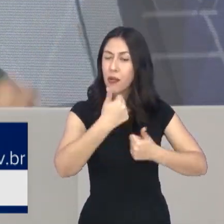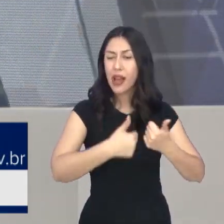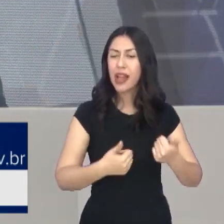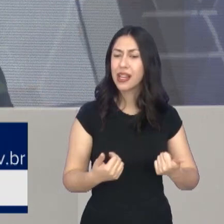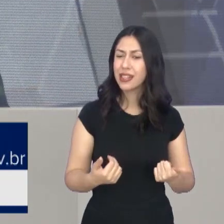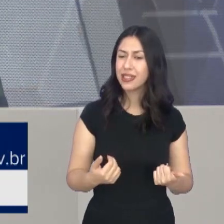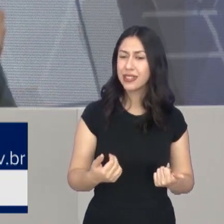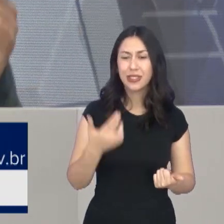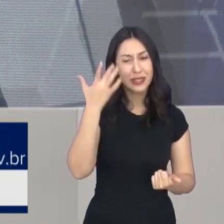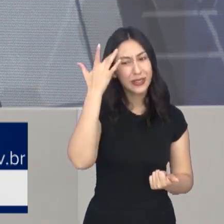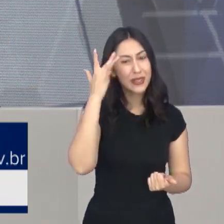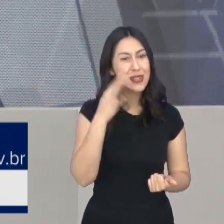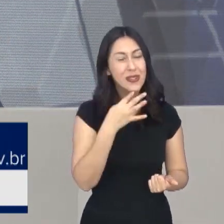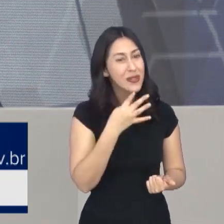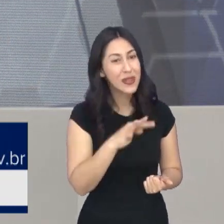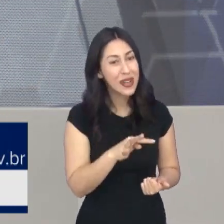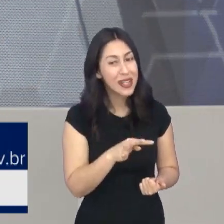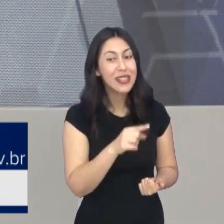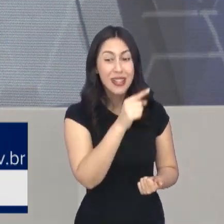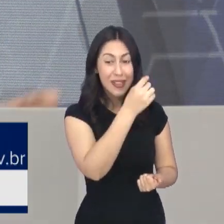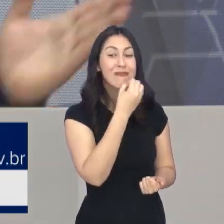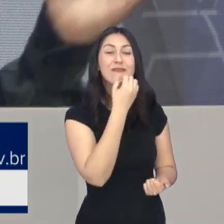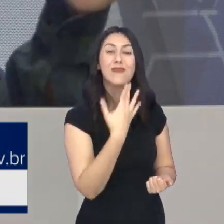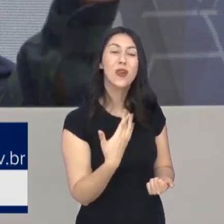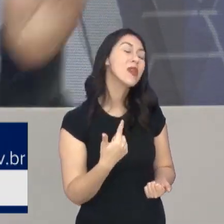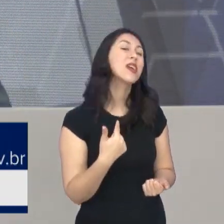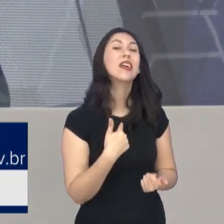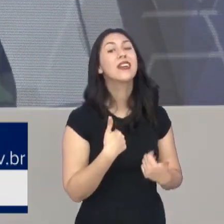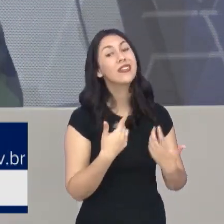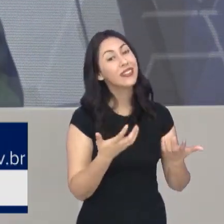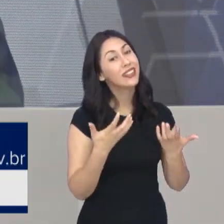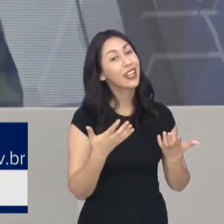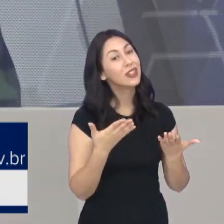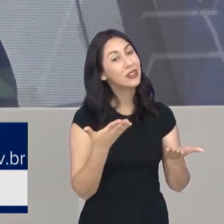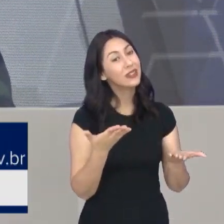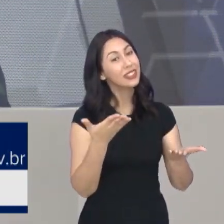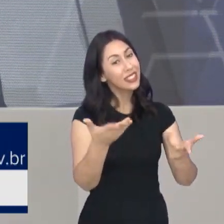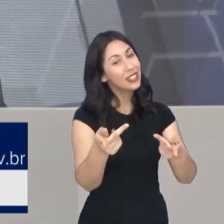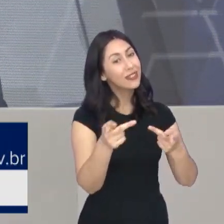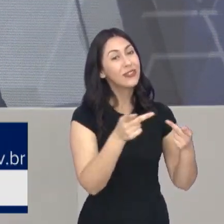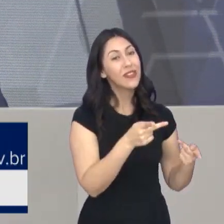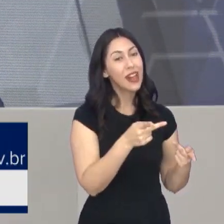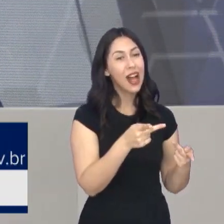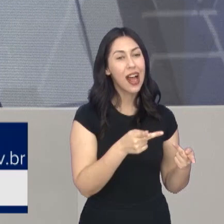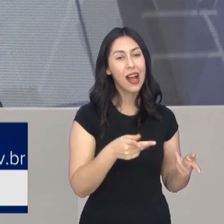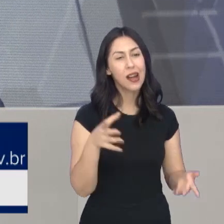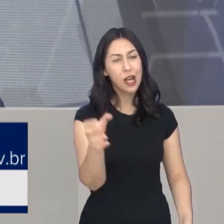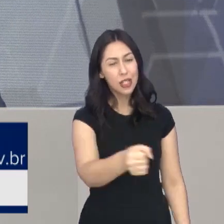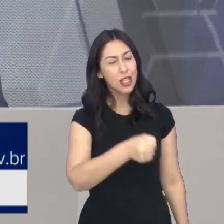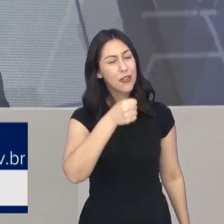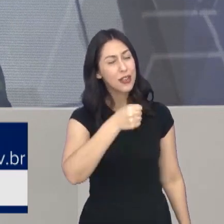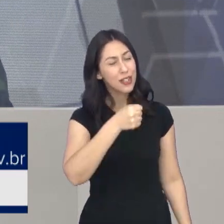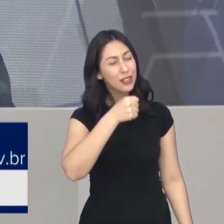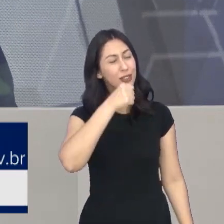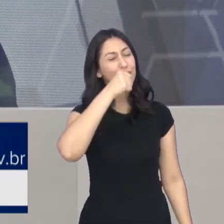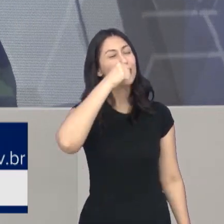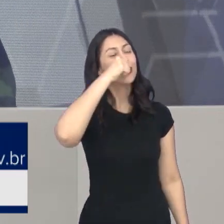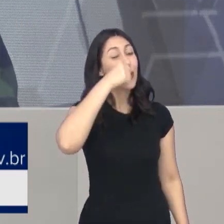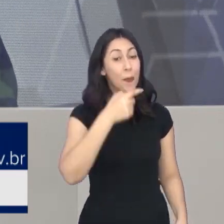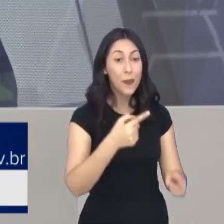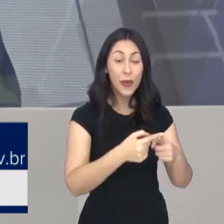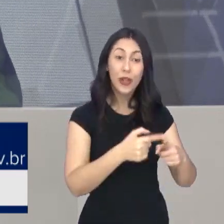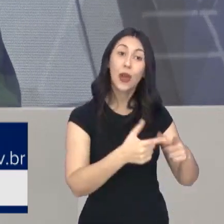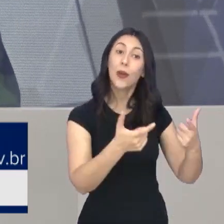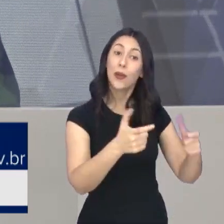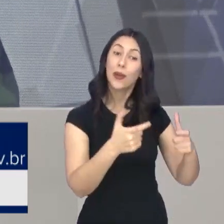deve conhecer lá, é muito bom lá. Faço questão que qualquer dia a gente vá tomar uma cervejinha lá junto, porque o clube realmente